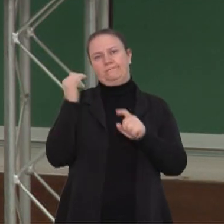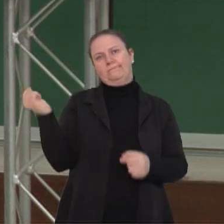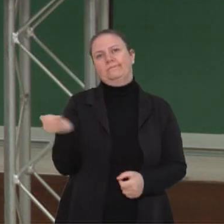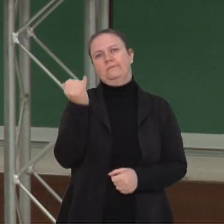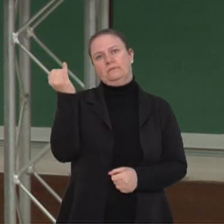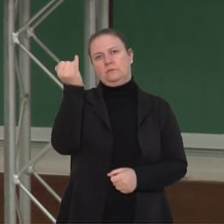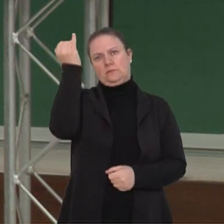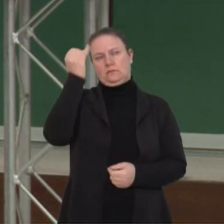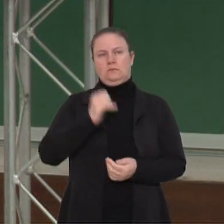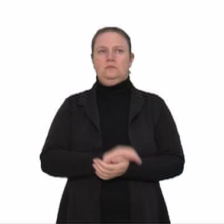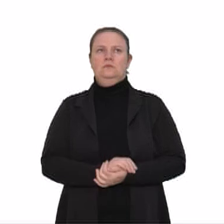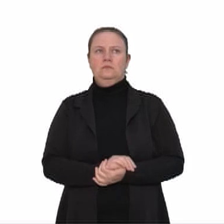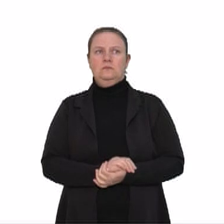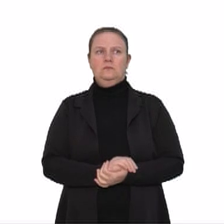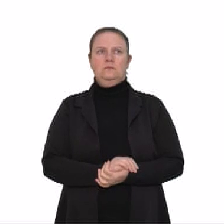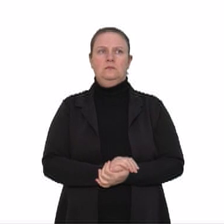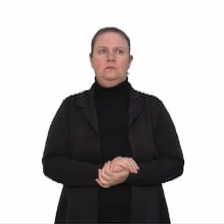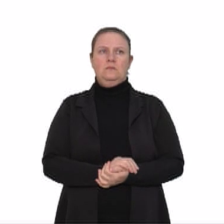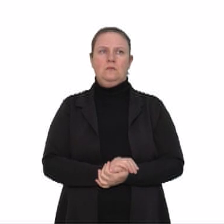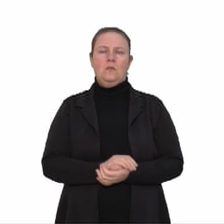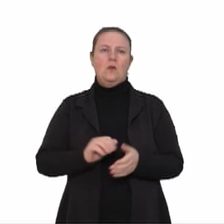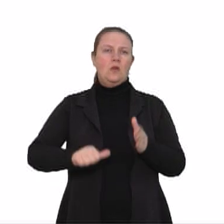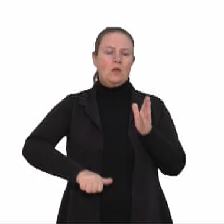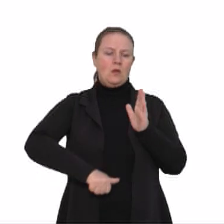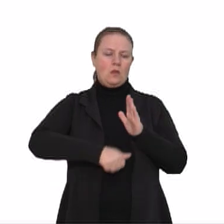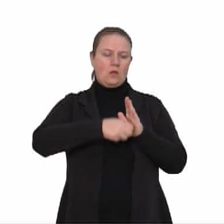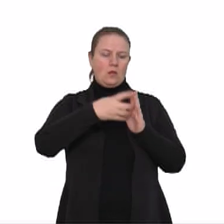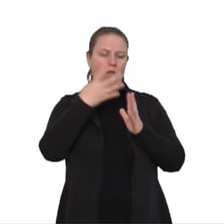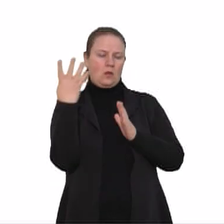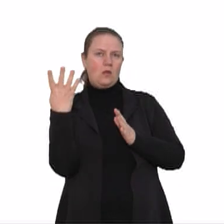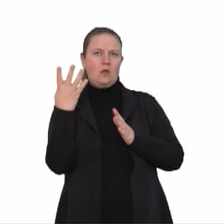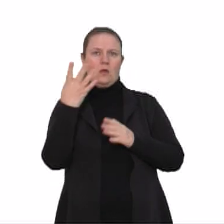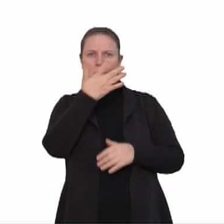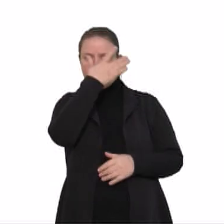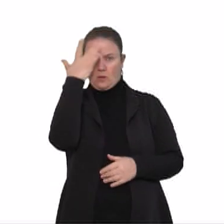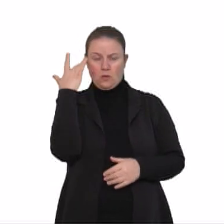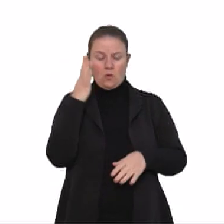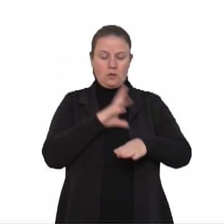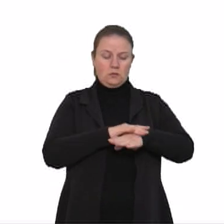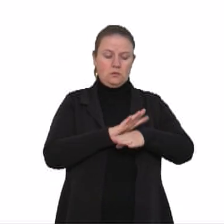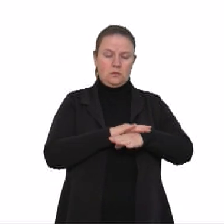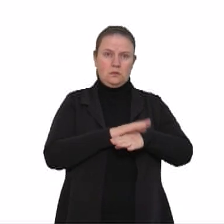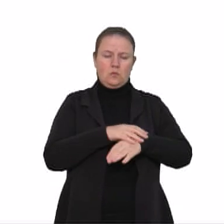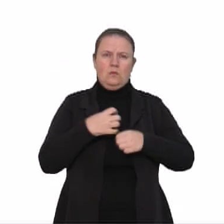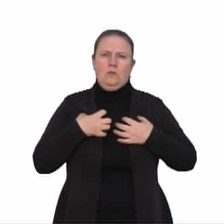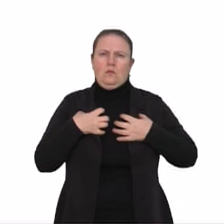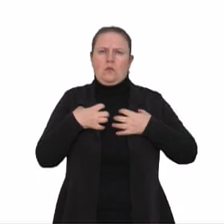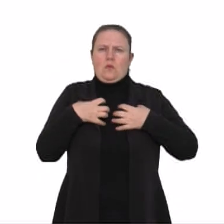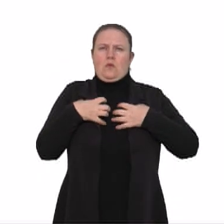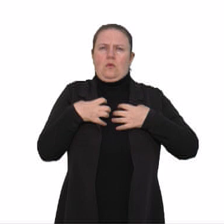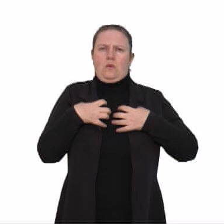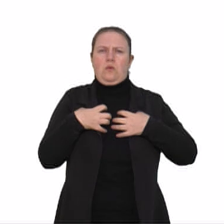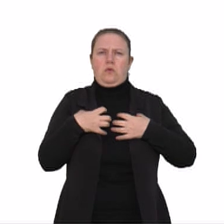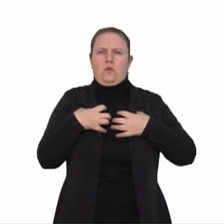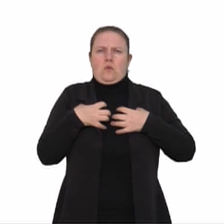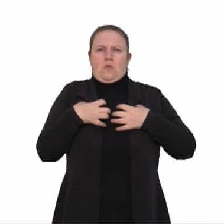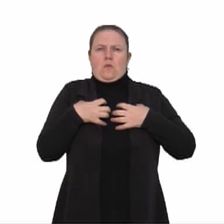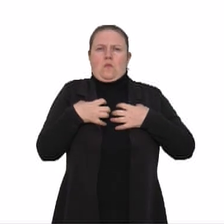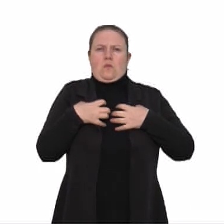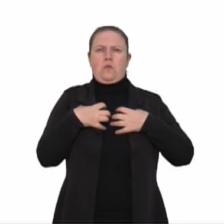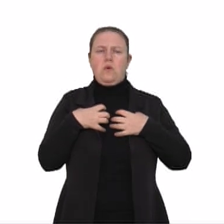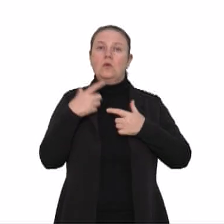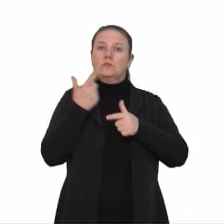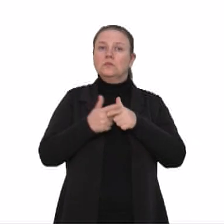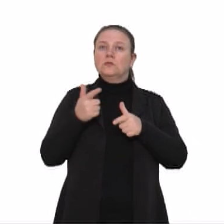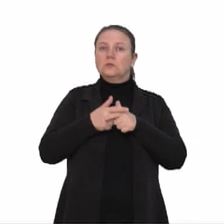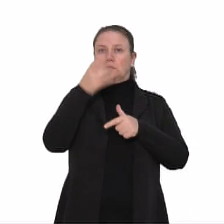relevantes. Os primeiros doentes apresentaram um quadro de pneumonia grave de causa desconhecida.